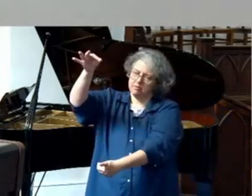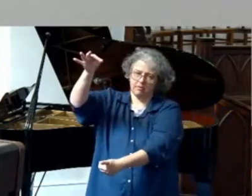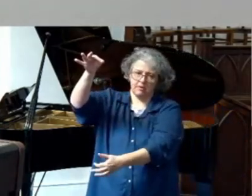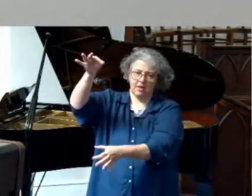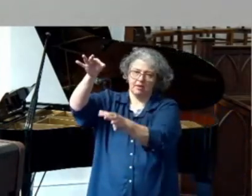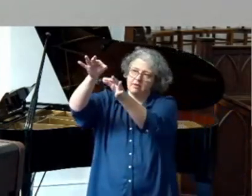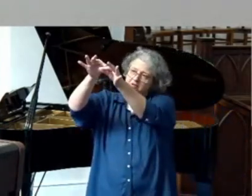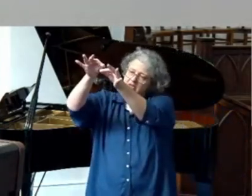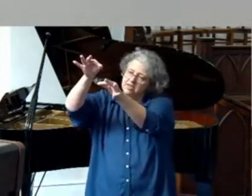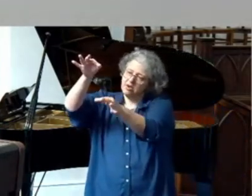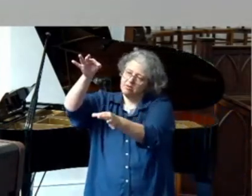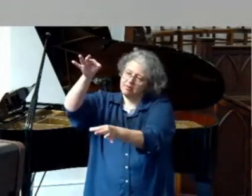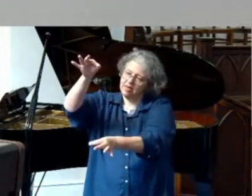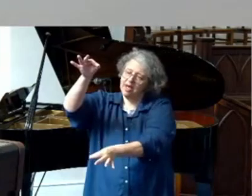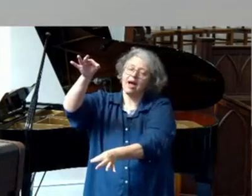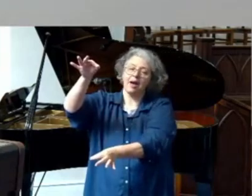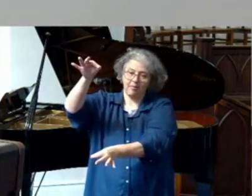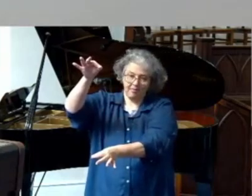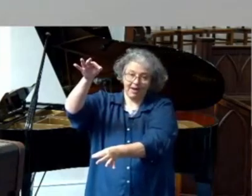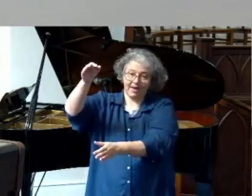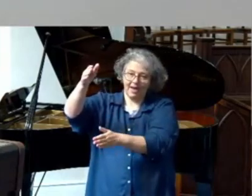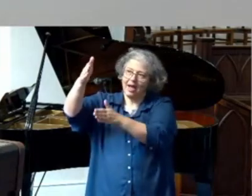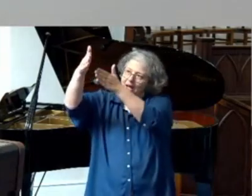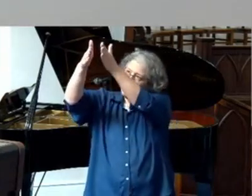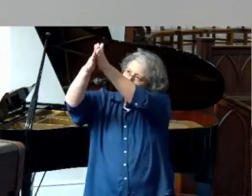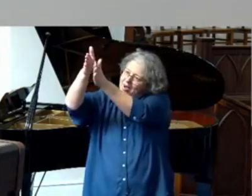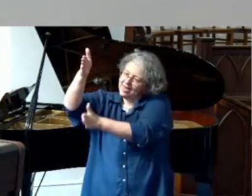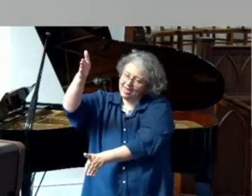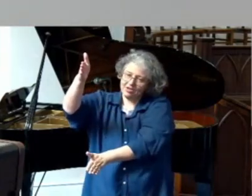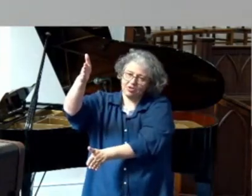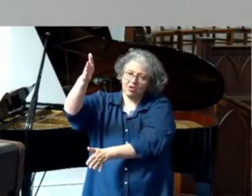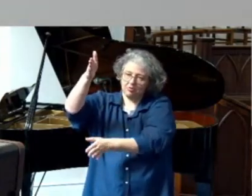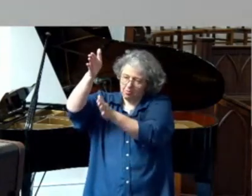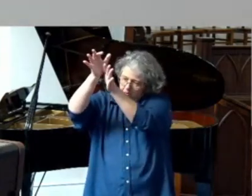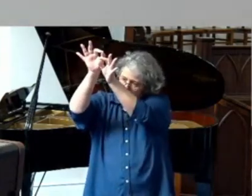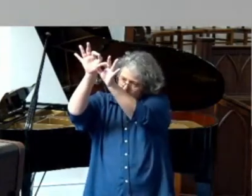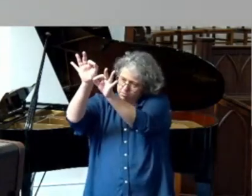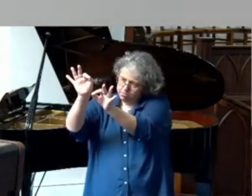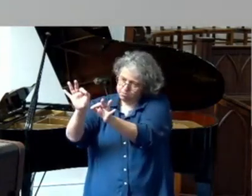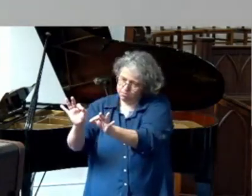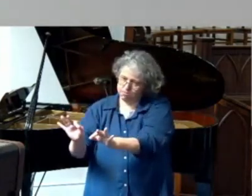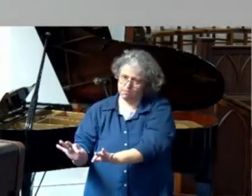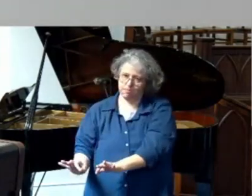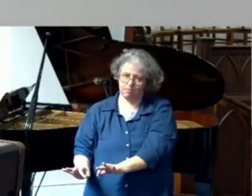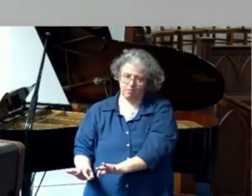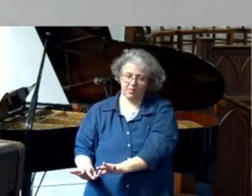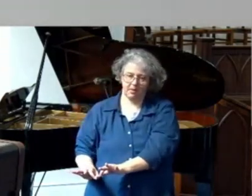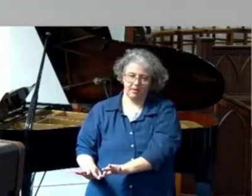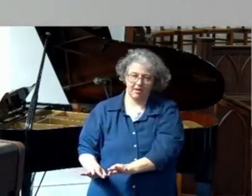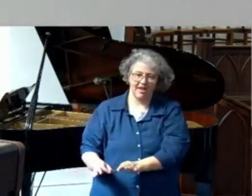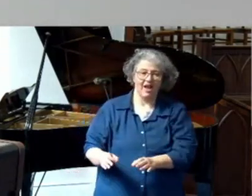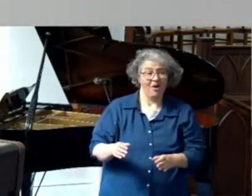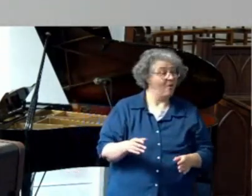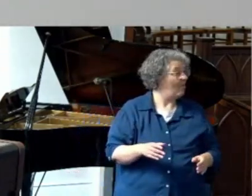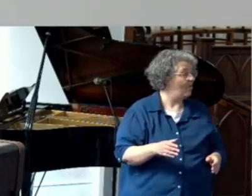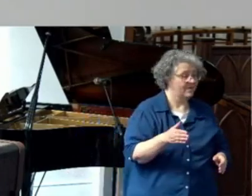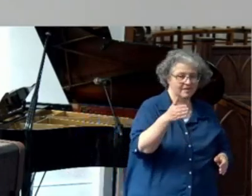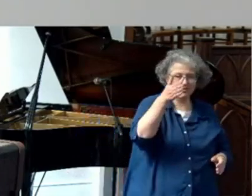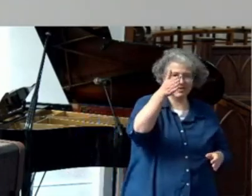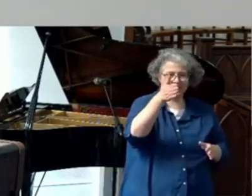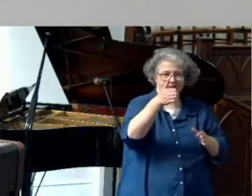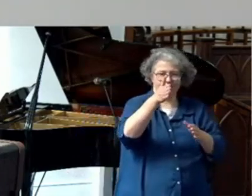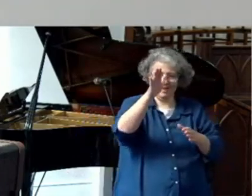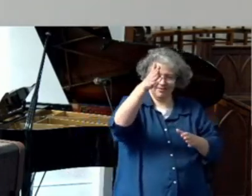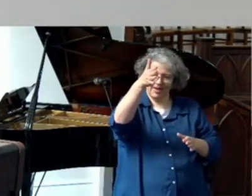Se você olhar onde o Marcão e a Dora estão olhando, não consegue ter a ideia de que isso aqui está bem retinho. Não dá. Mesmo quem está aqui desse